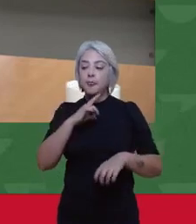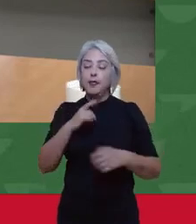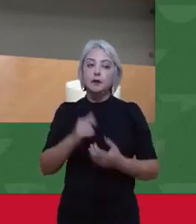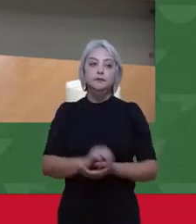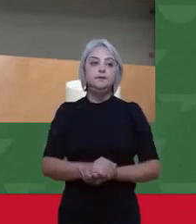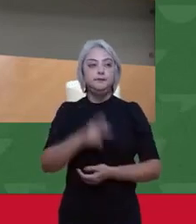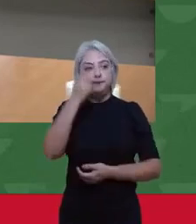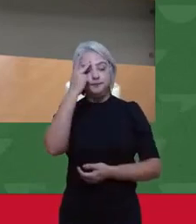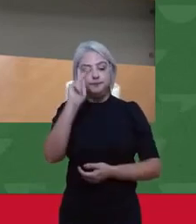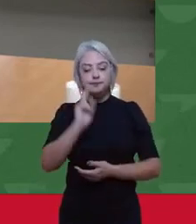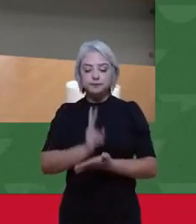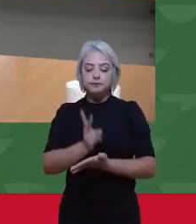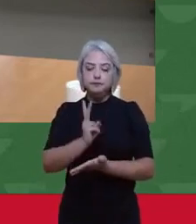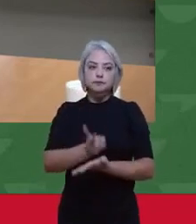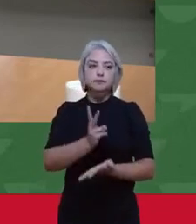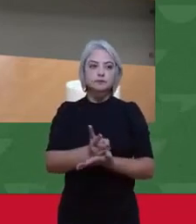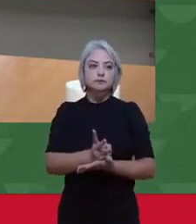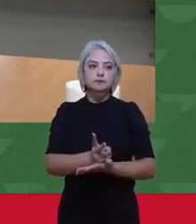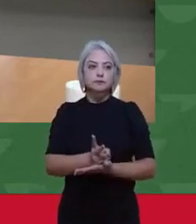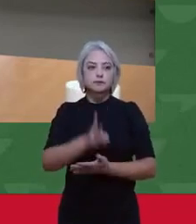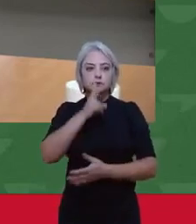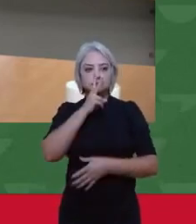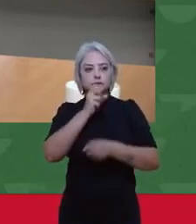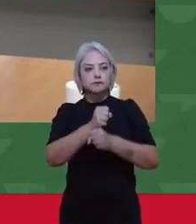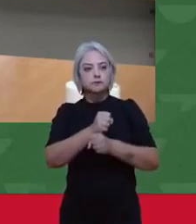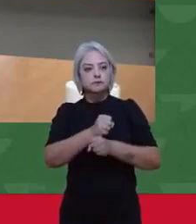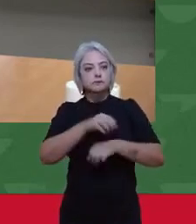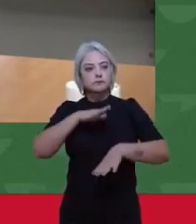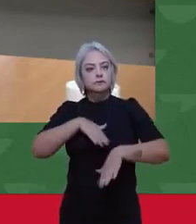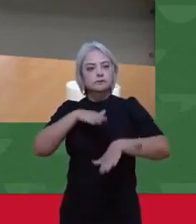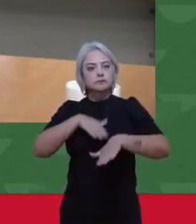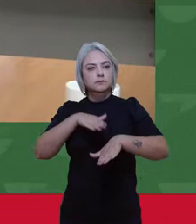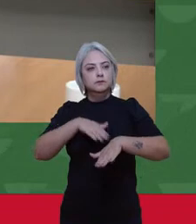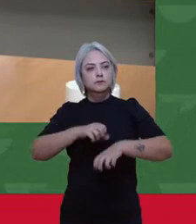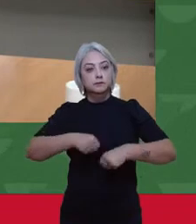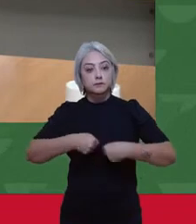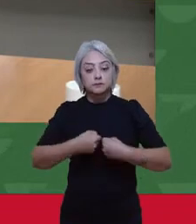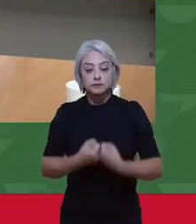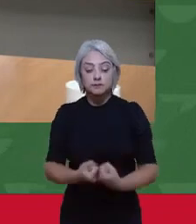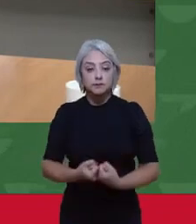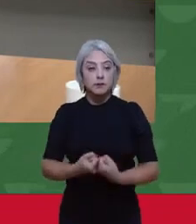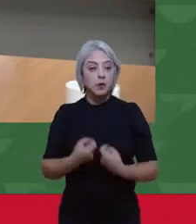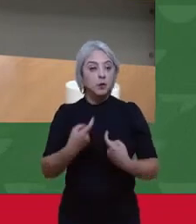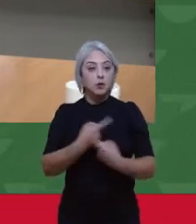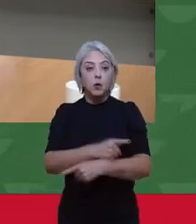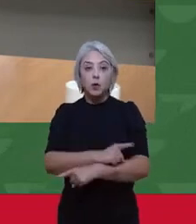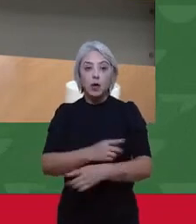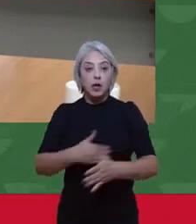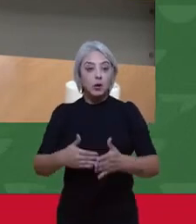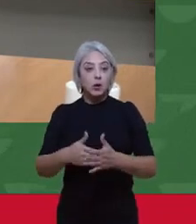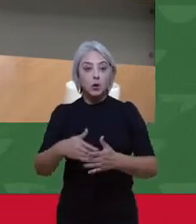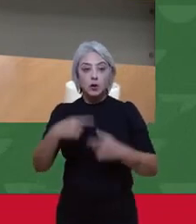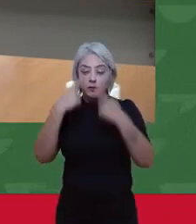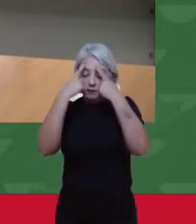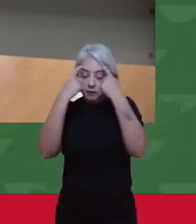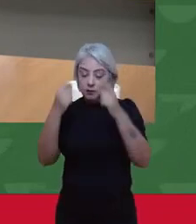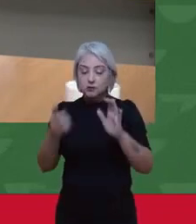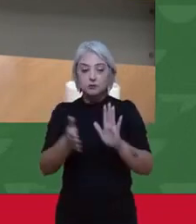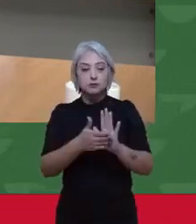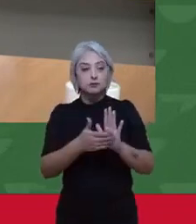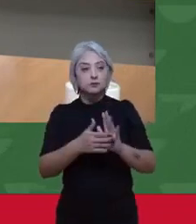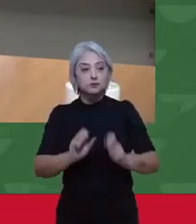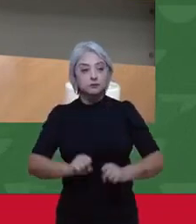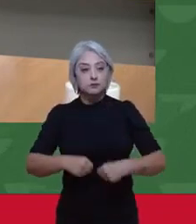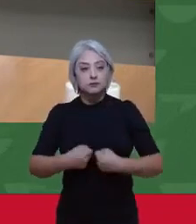para continuar a reforçar o movimento em defesa contra qualquer violência e em defesa das pautas defendidas